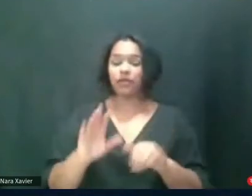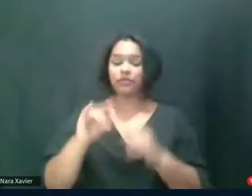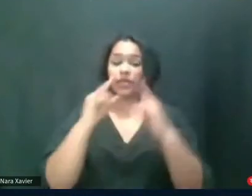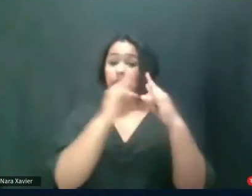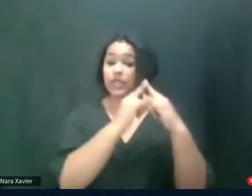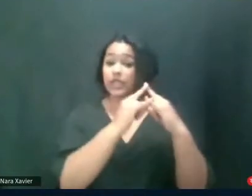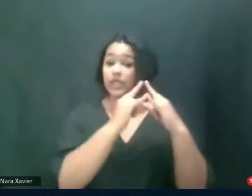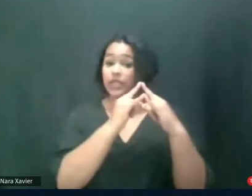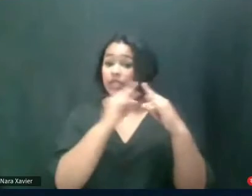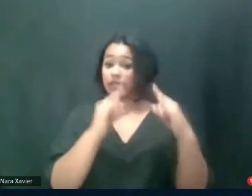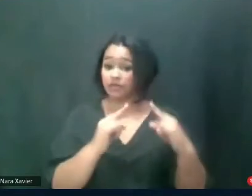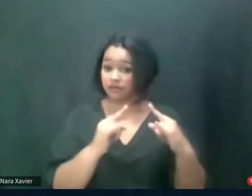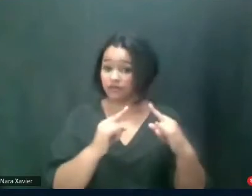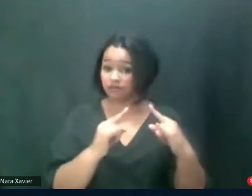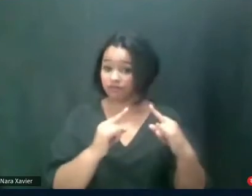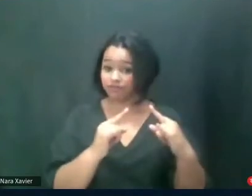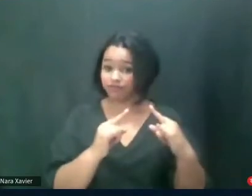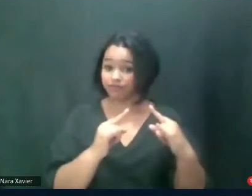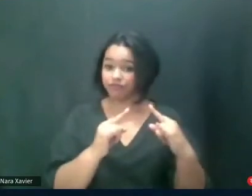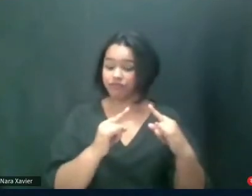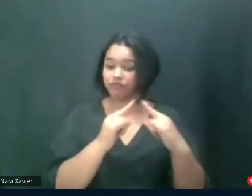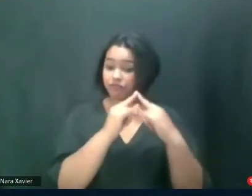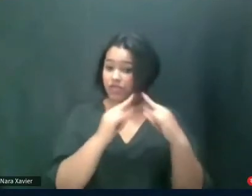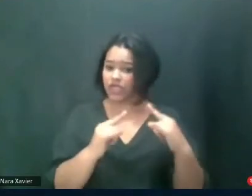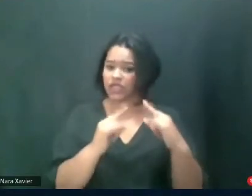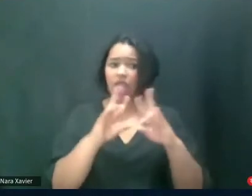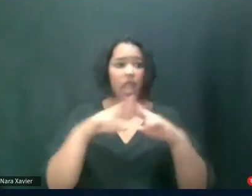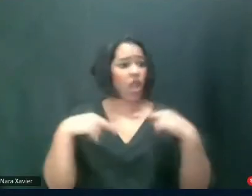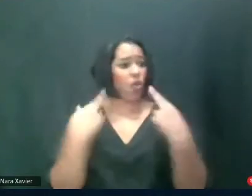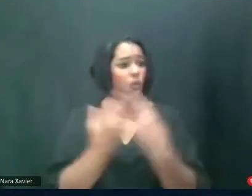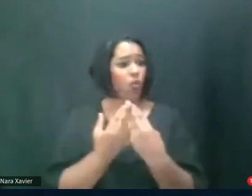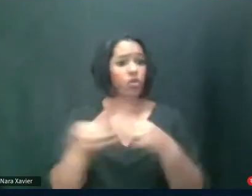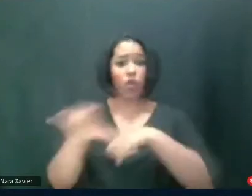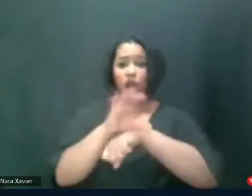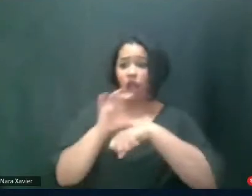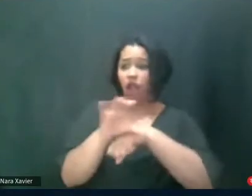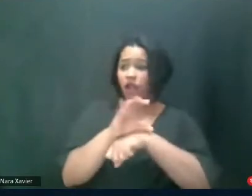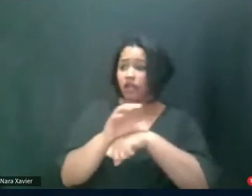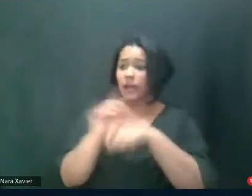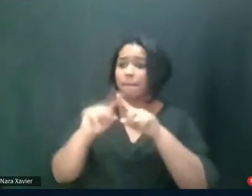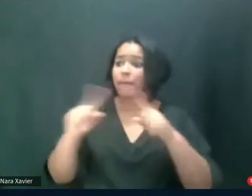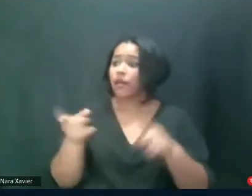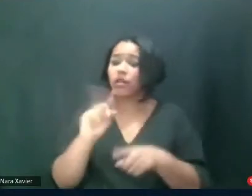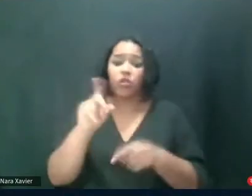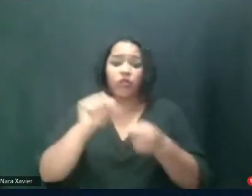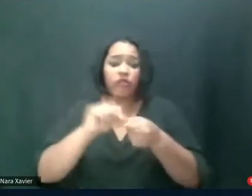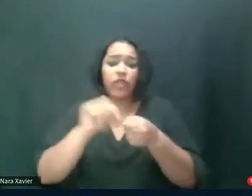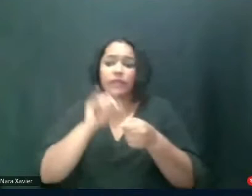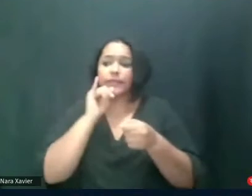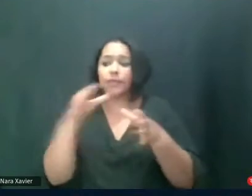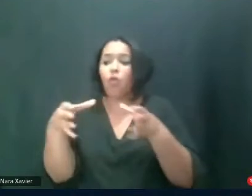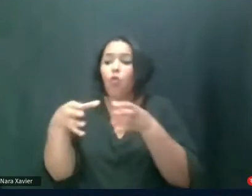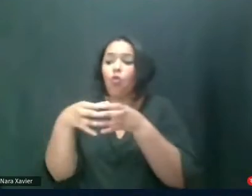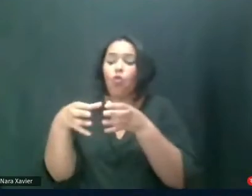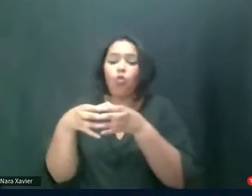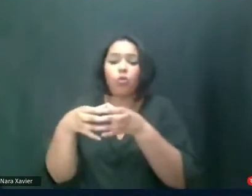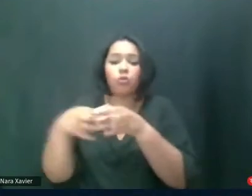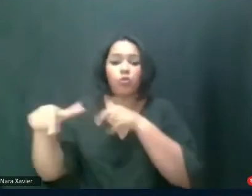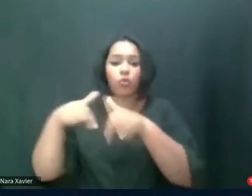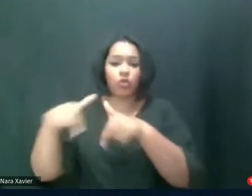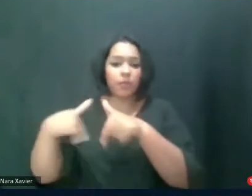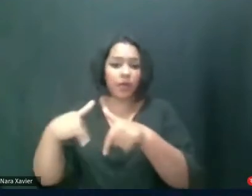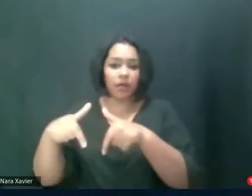IMES, ele reúne com o CAES todo ano e ele não faz uma formação. Ele não faz um grupo de trabalho para a